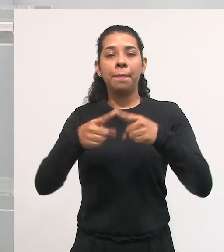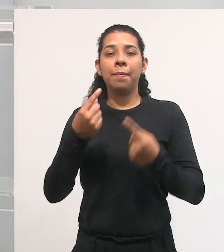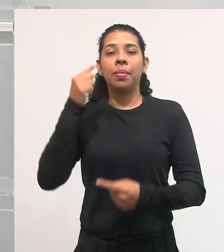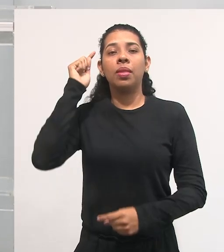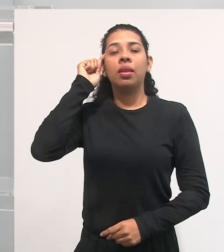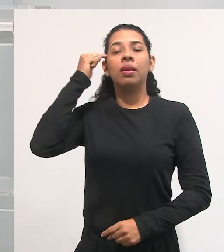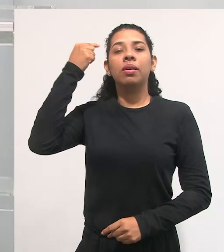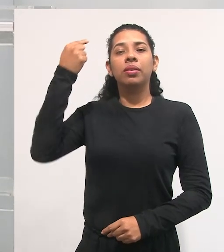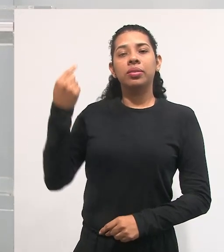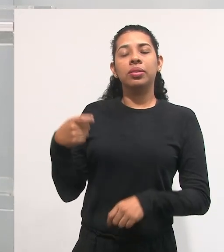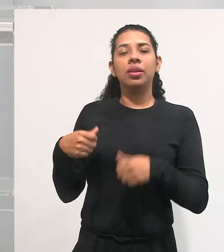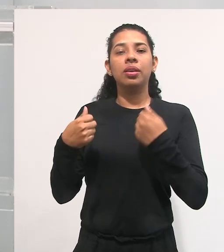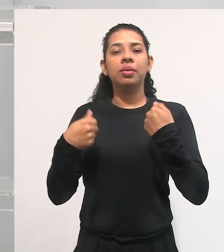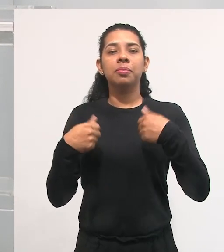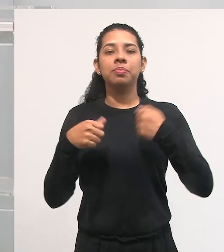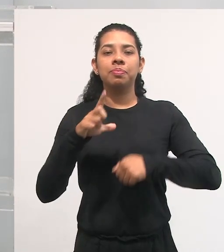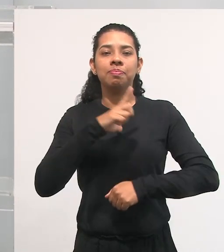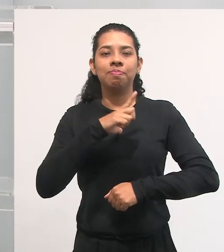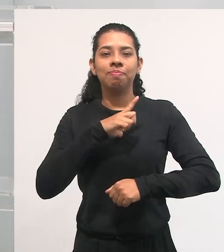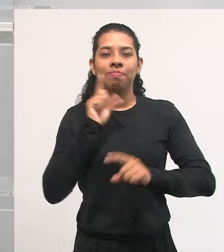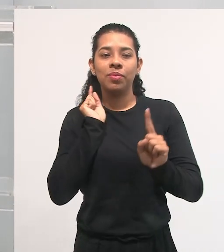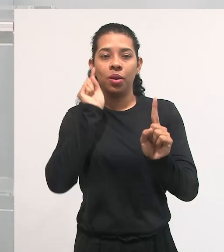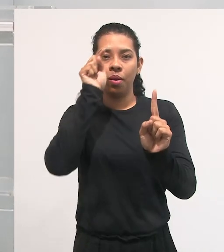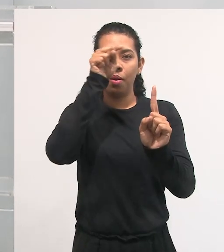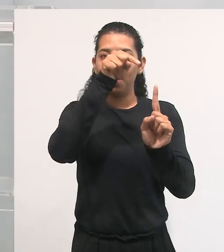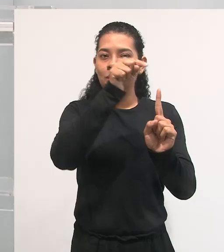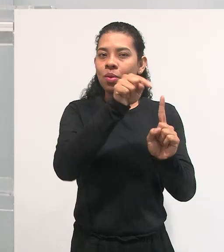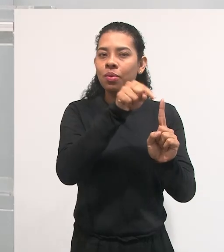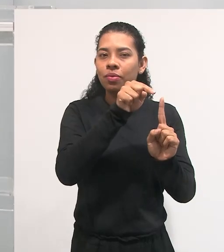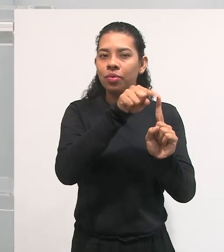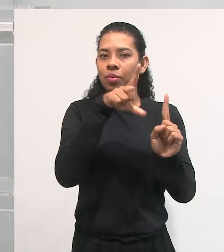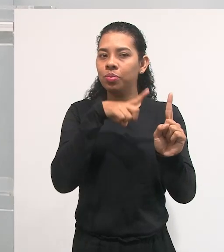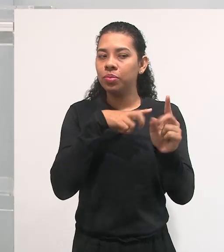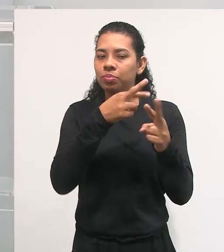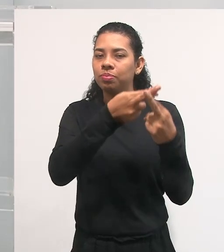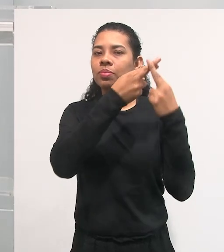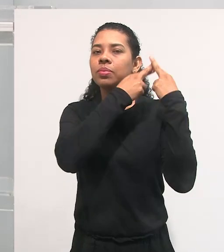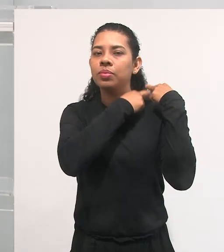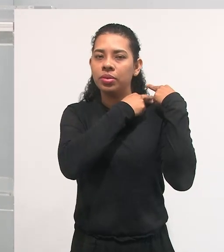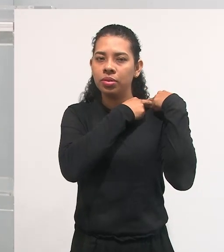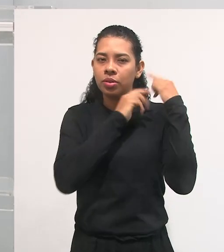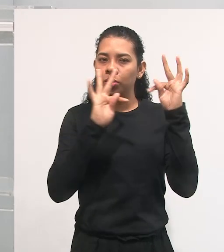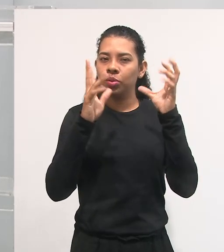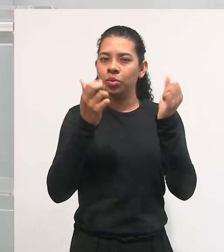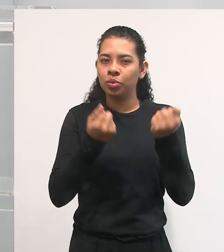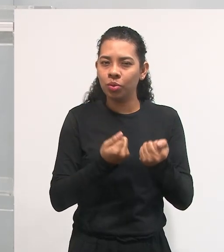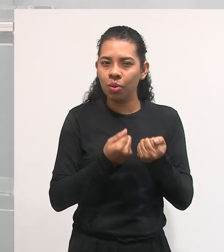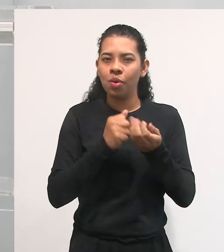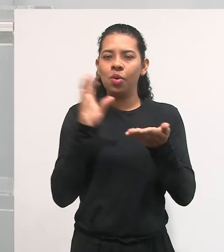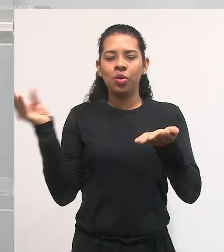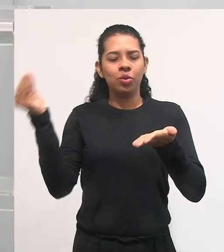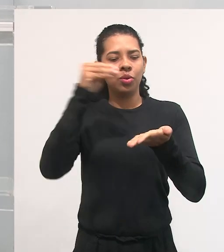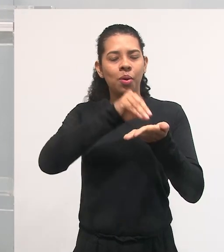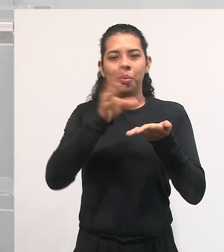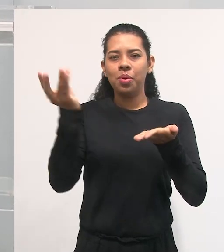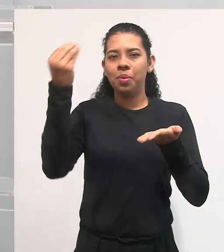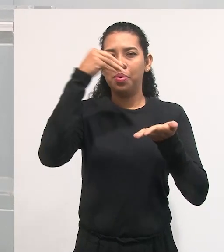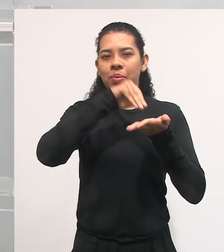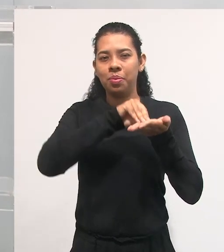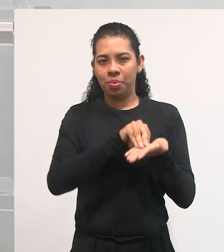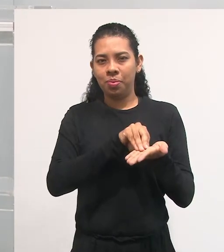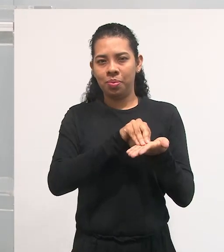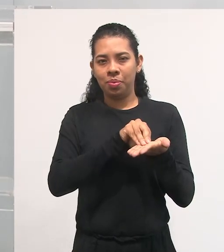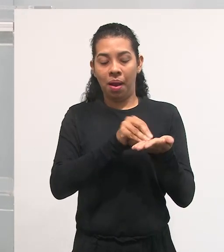que tenha ocorrido transformações aí A ideia é de que a gente tem um determinado conteúdo a cumprir como aquele conteúdo da